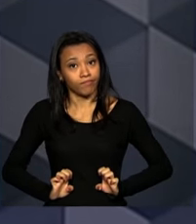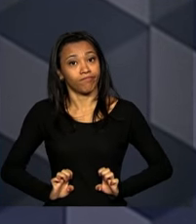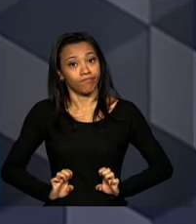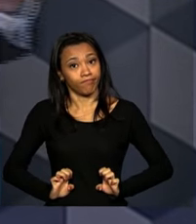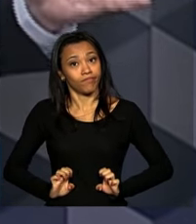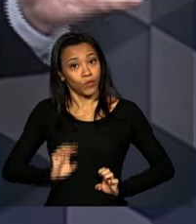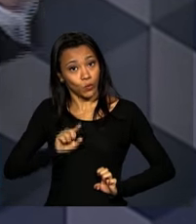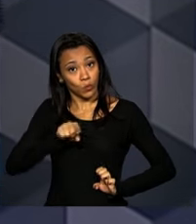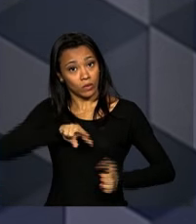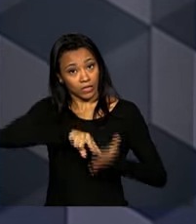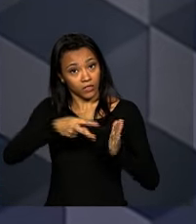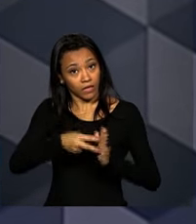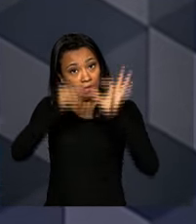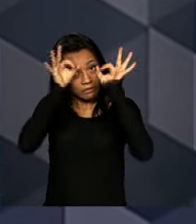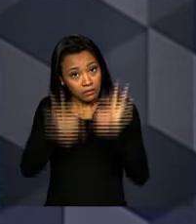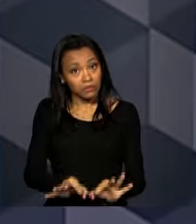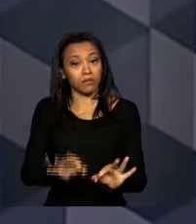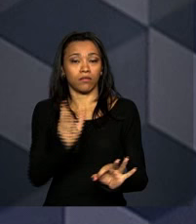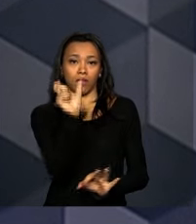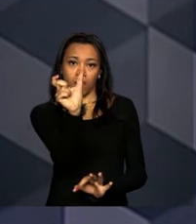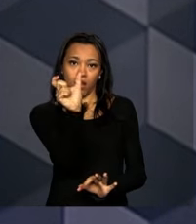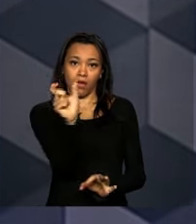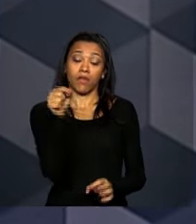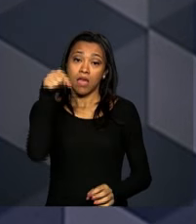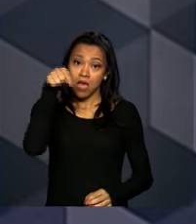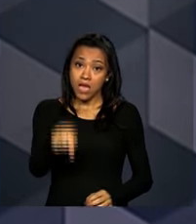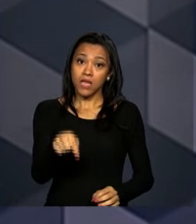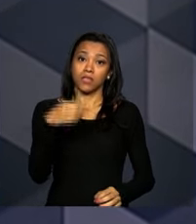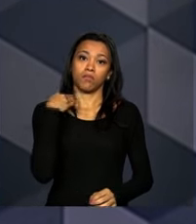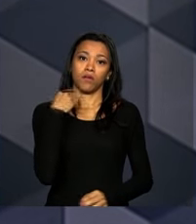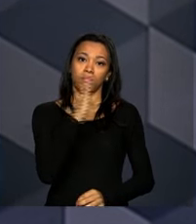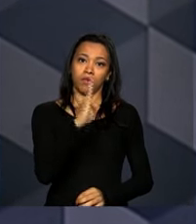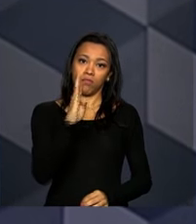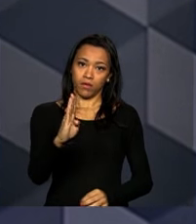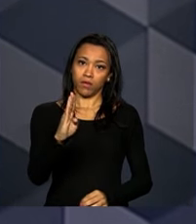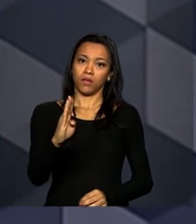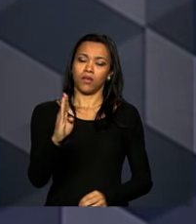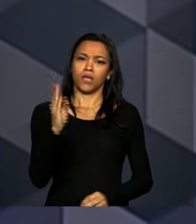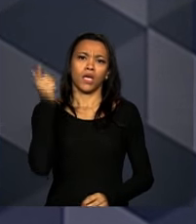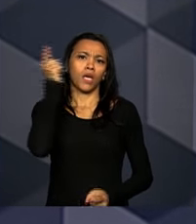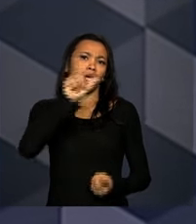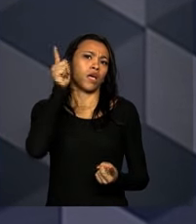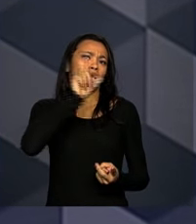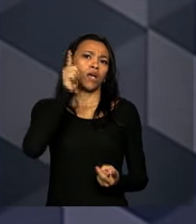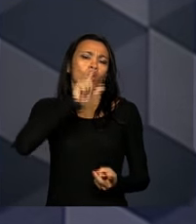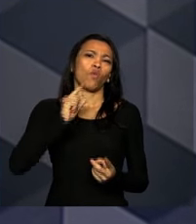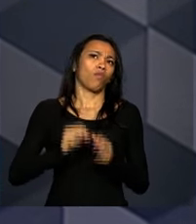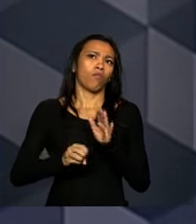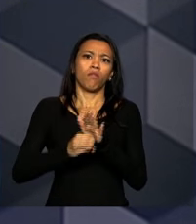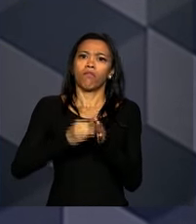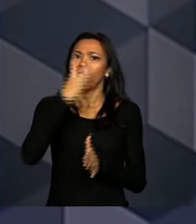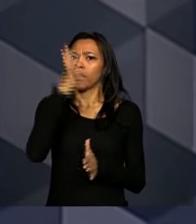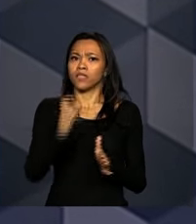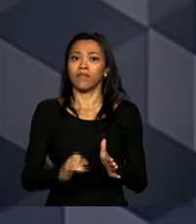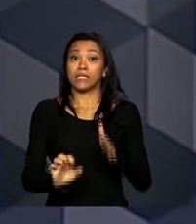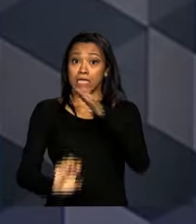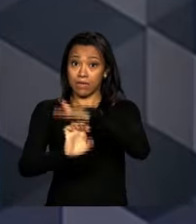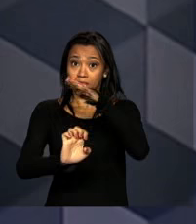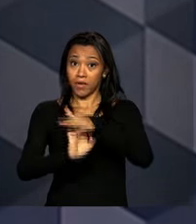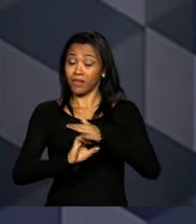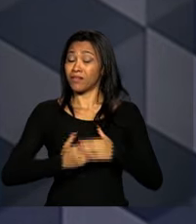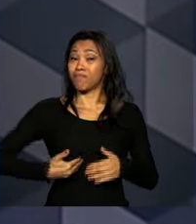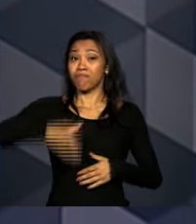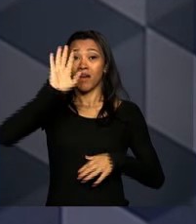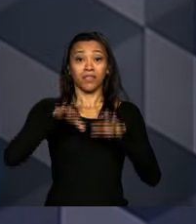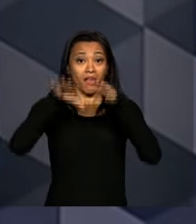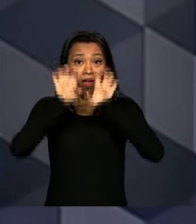que é o significado da palavra mesmo. Porque esse banco ganhou, por várias vezes consecutivas, o prêmio de empresa mais ética